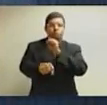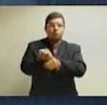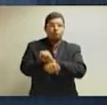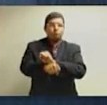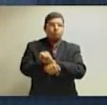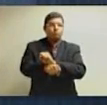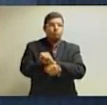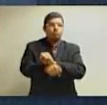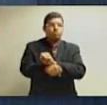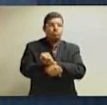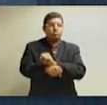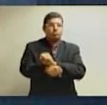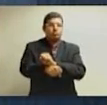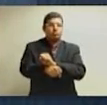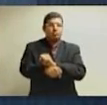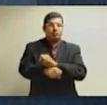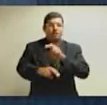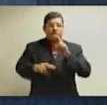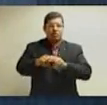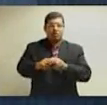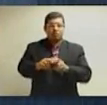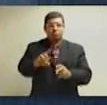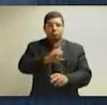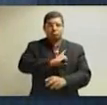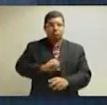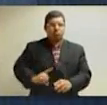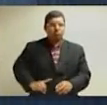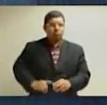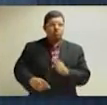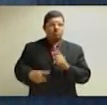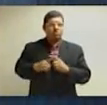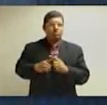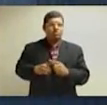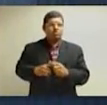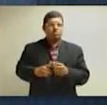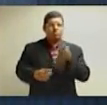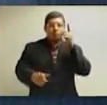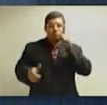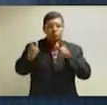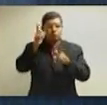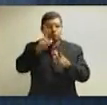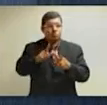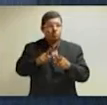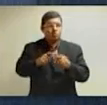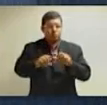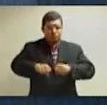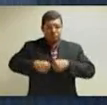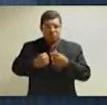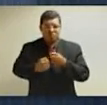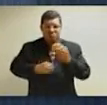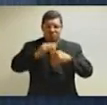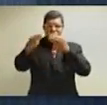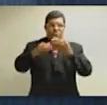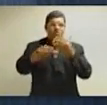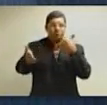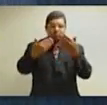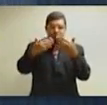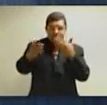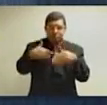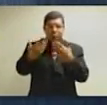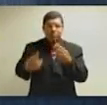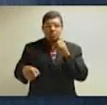acorrentaram-se, algemaram-se na cadeira dos deputados para conseguir forçar um processo de